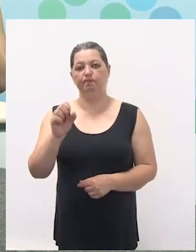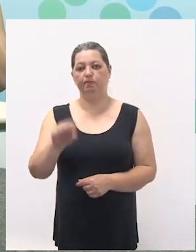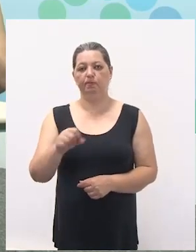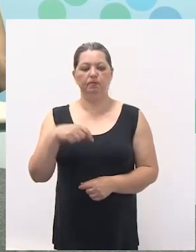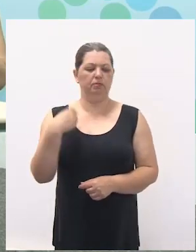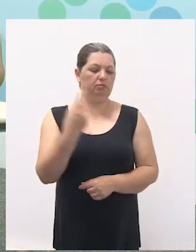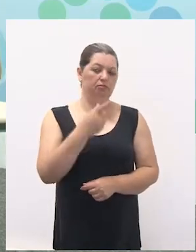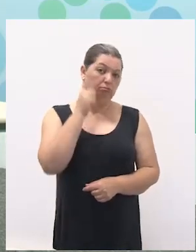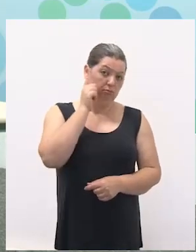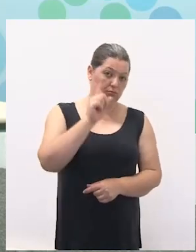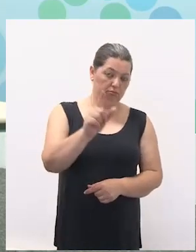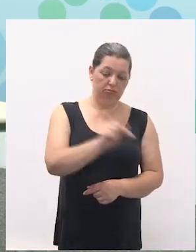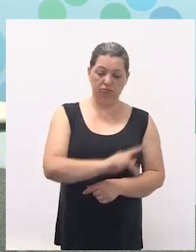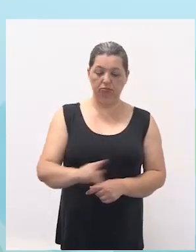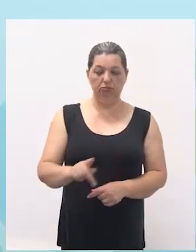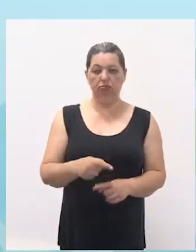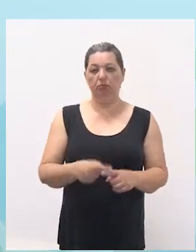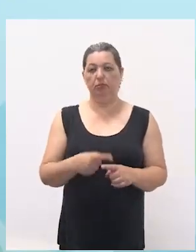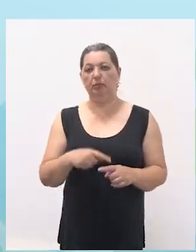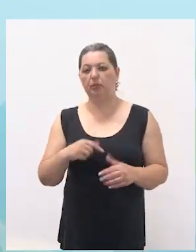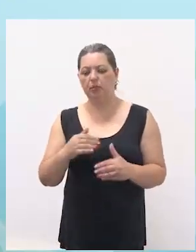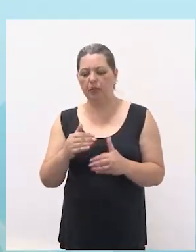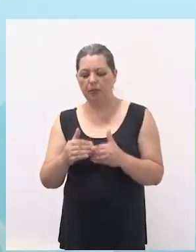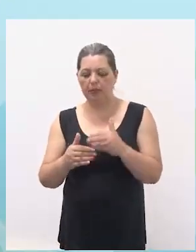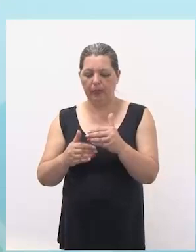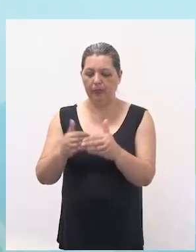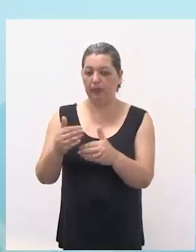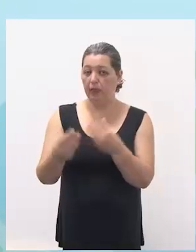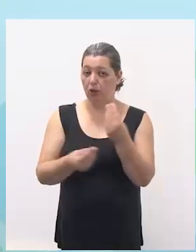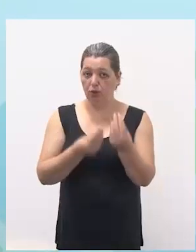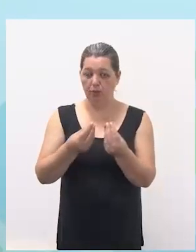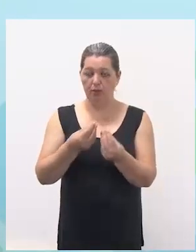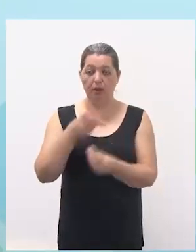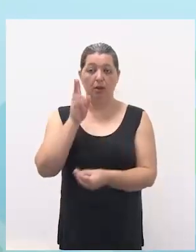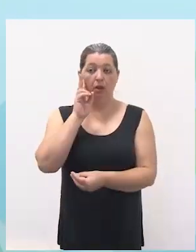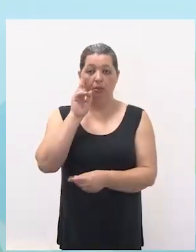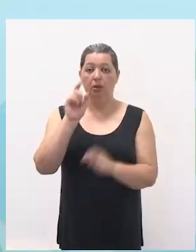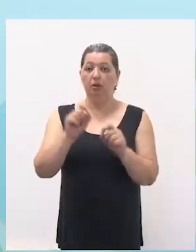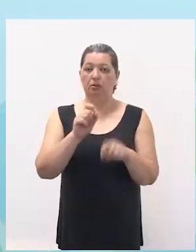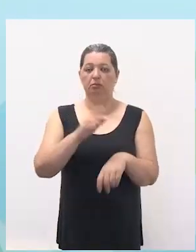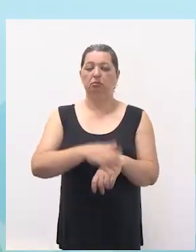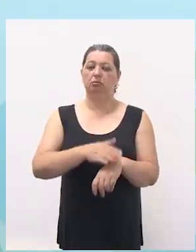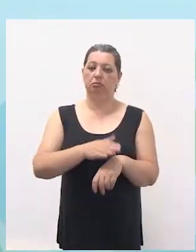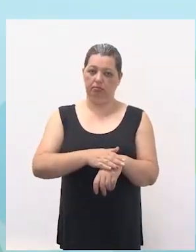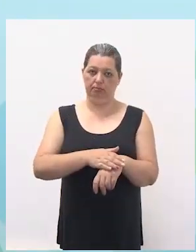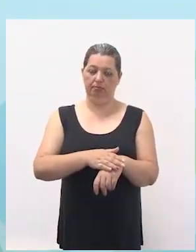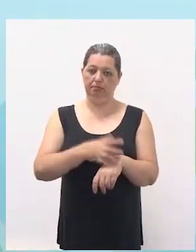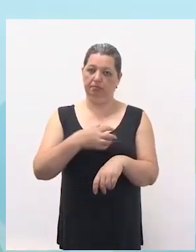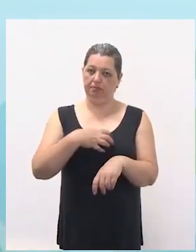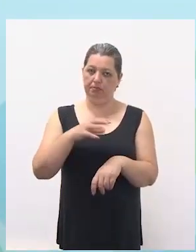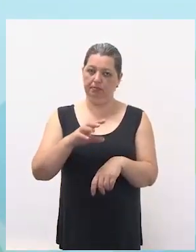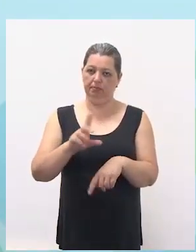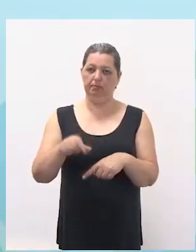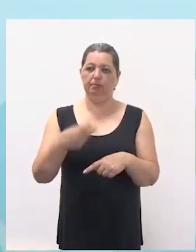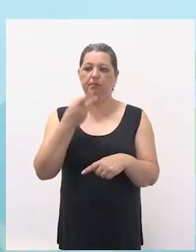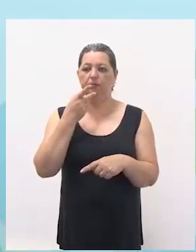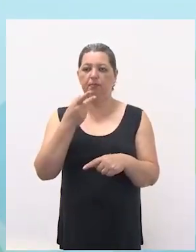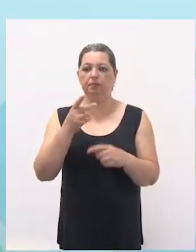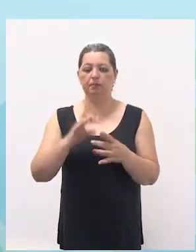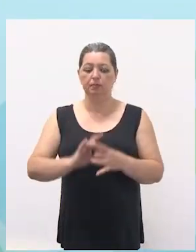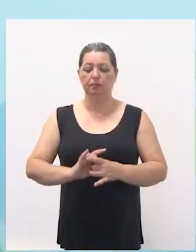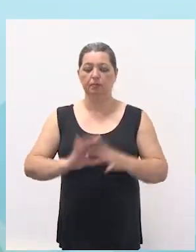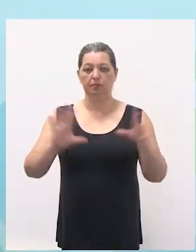professor, ver o registro da construção, né? Então, lembrando que para fazer isso, então, quando você for dar ali a